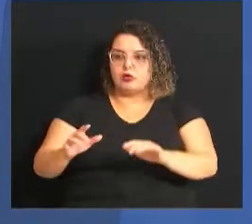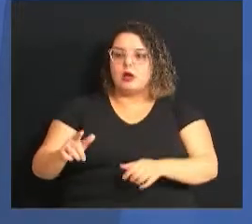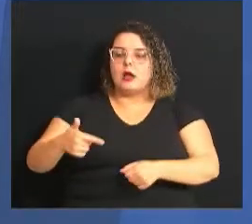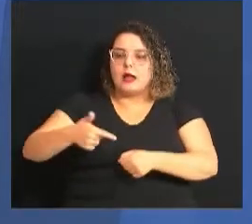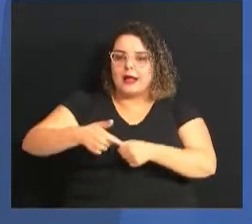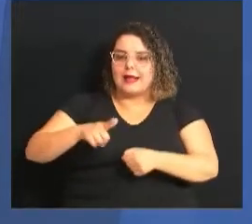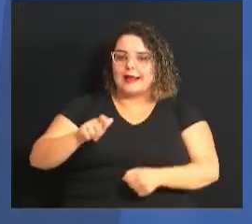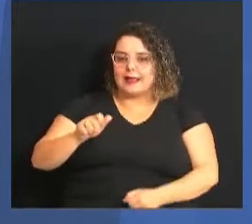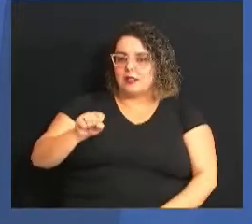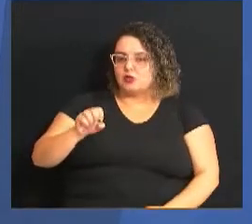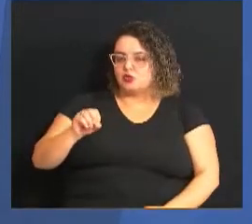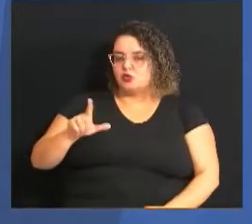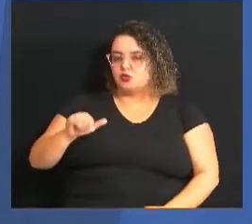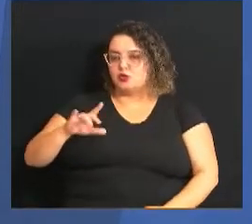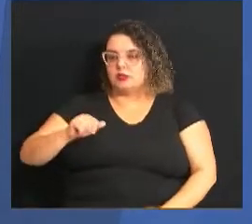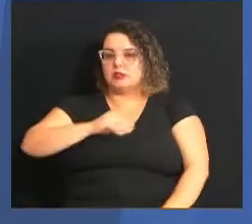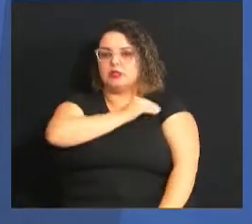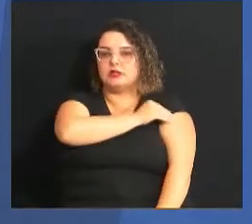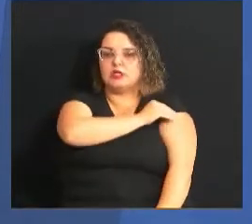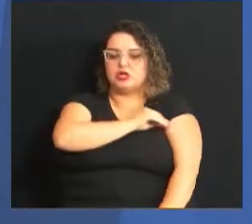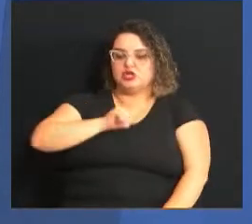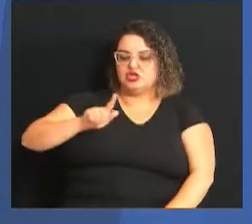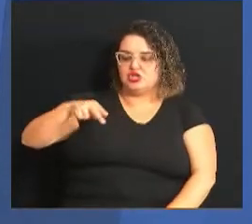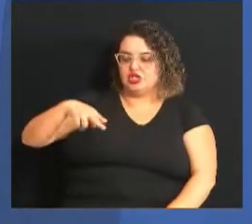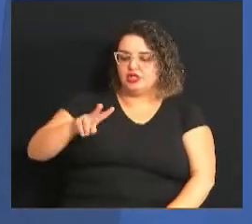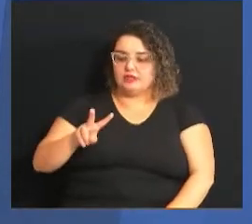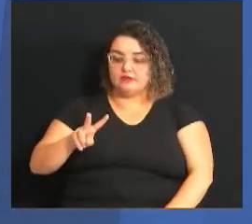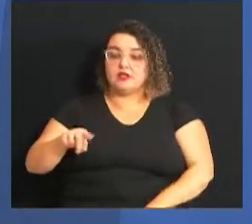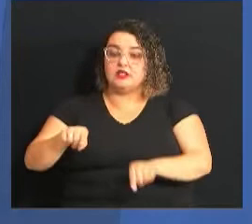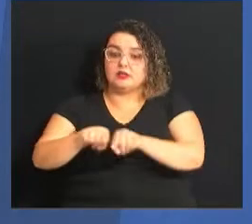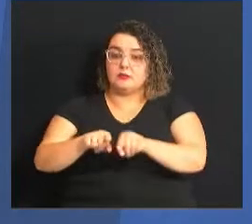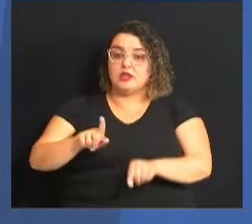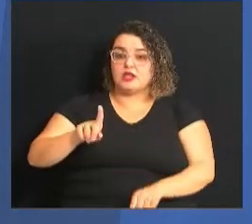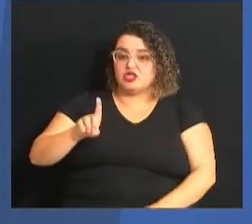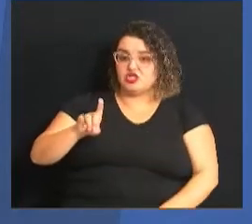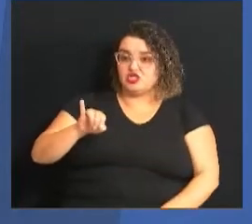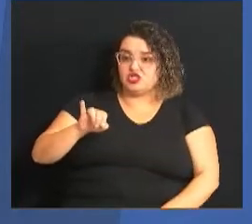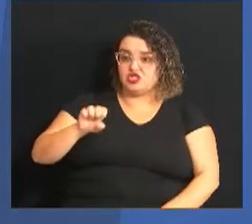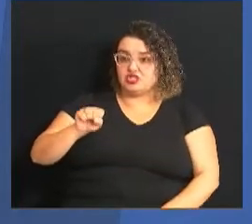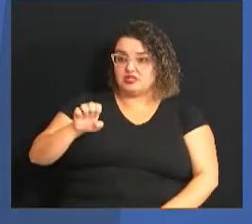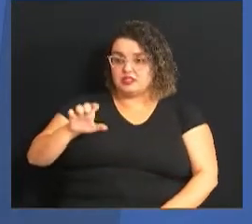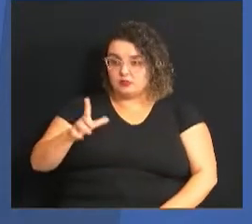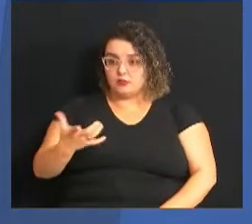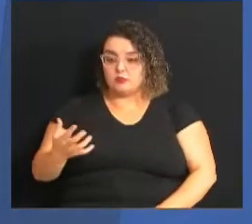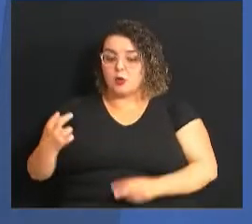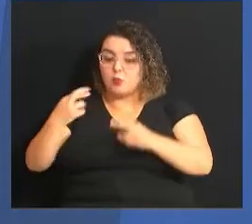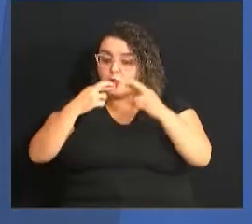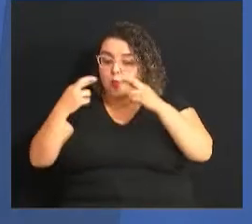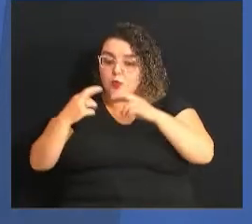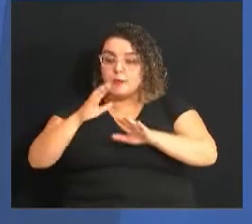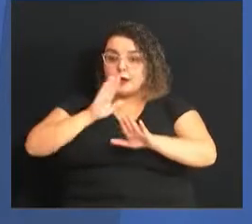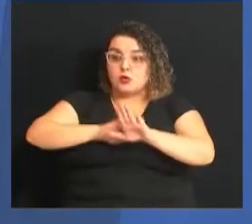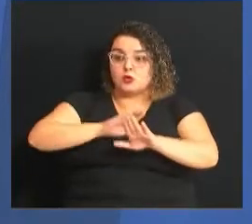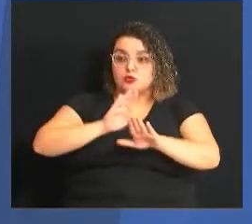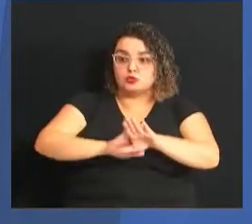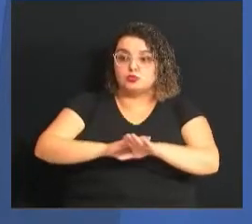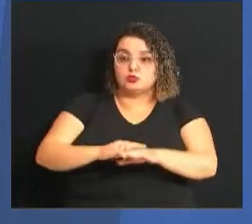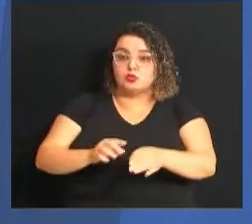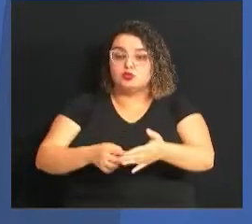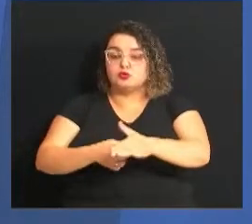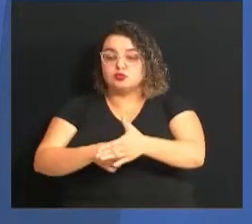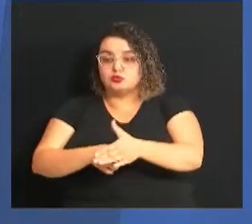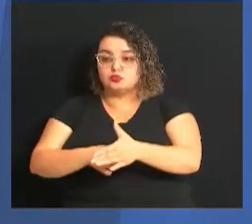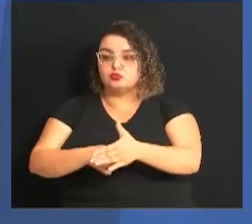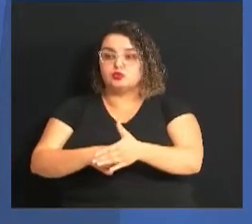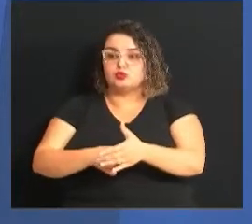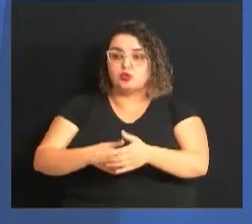a álcool, GNV e diesel. A equipe realiza a verificação do funcionamento do motor, vazamento de